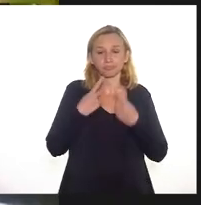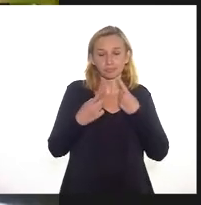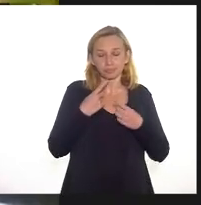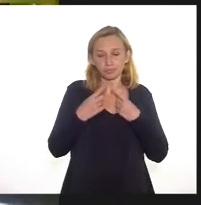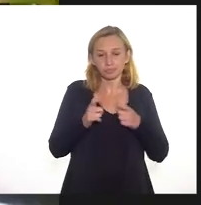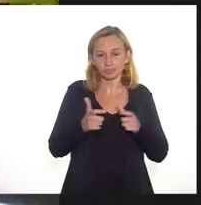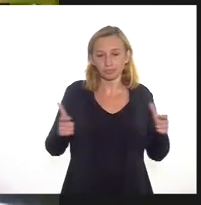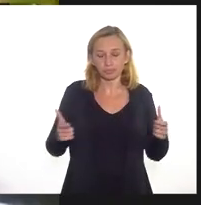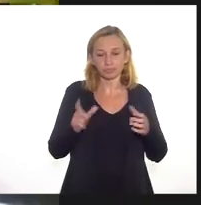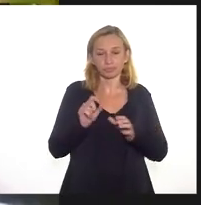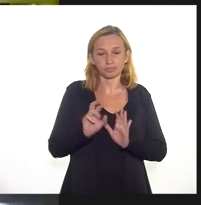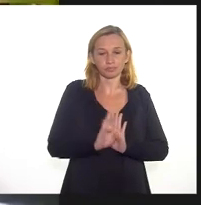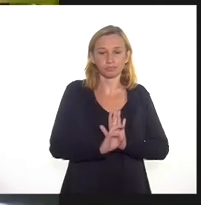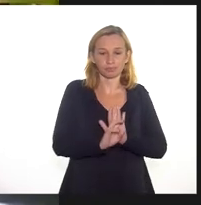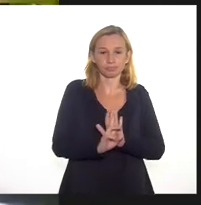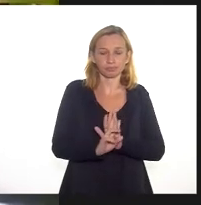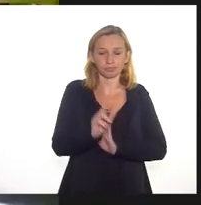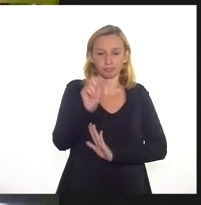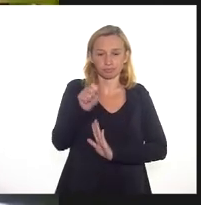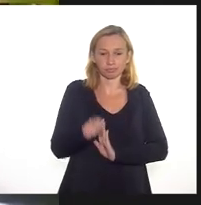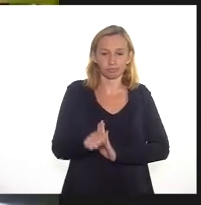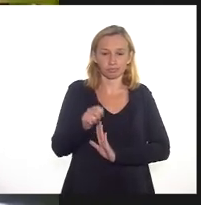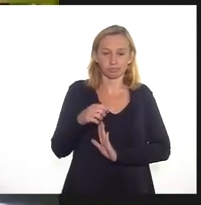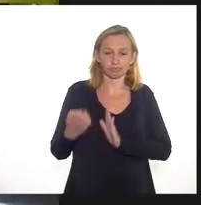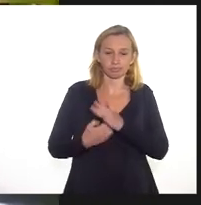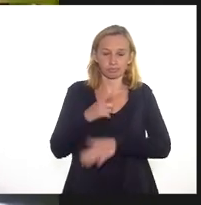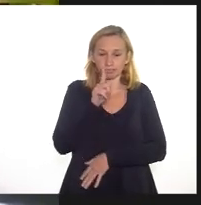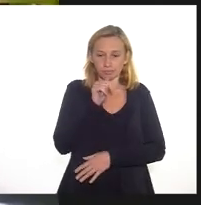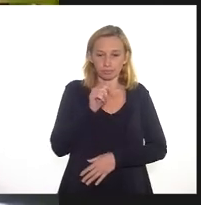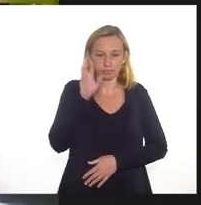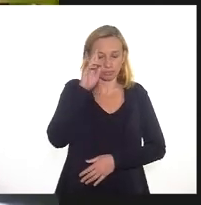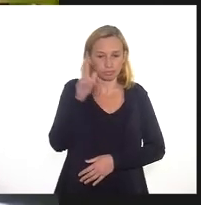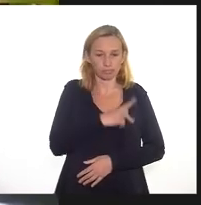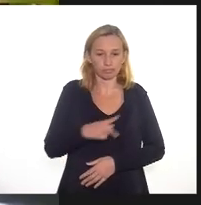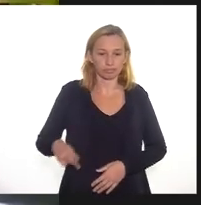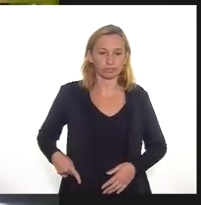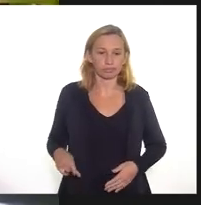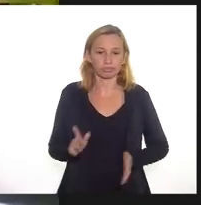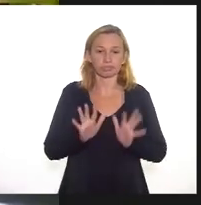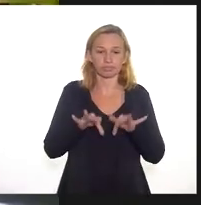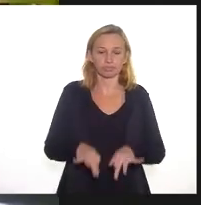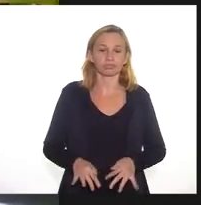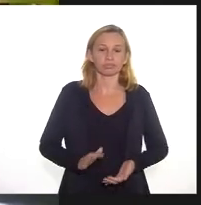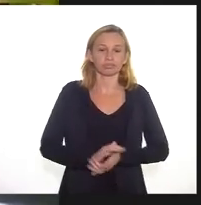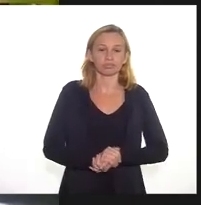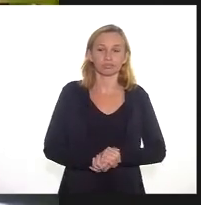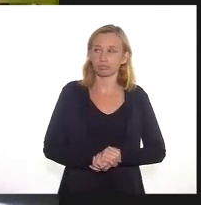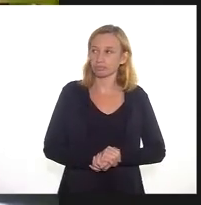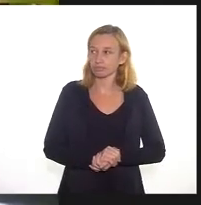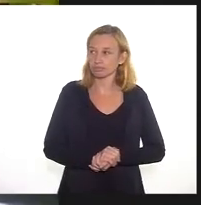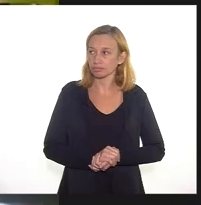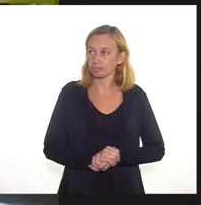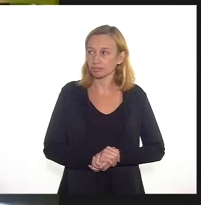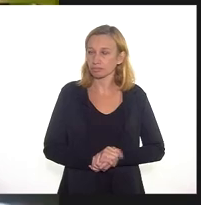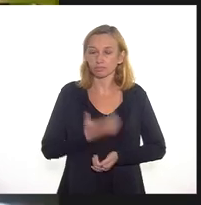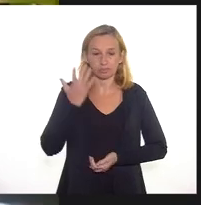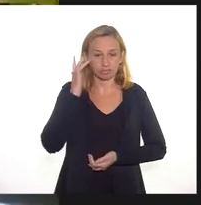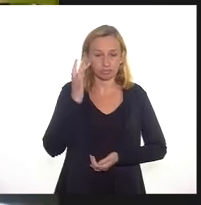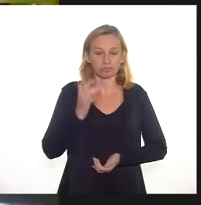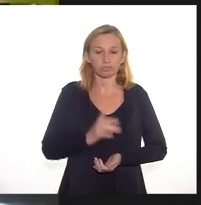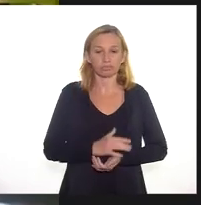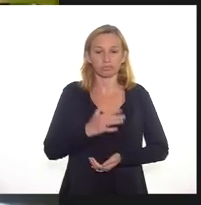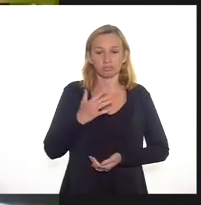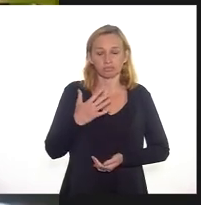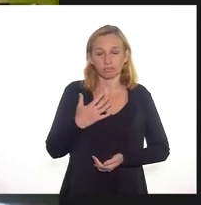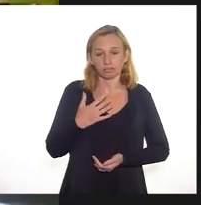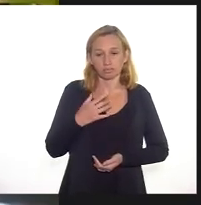que representava o leilão da SEDAI. E aí, senhora presidenta, para concluir, acho muito